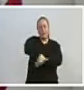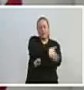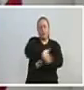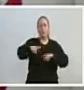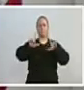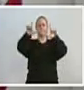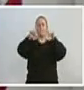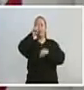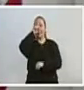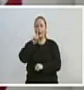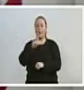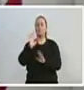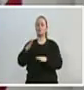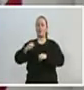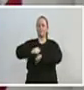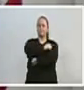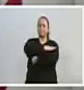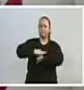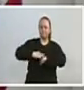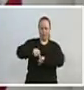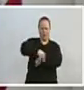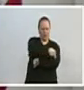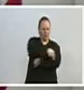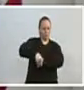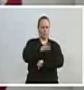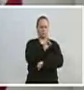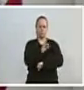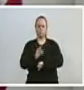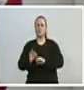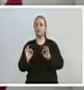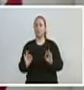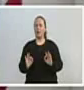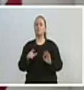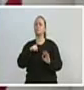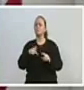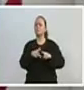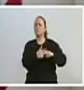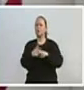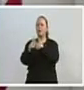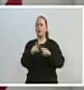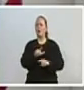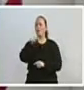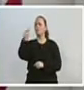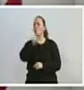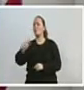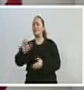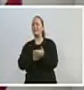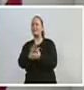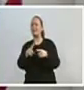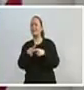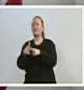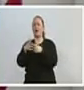asfalto, calçada com lajota, que recebe manutenção, e outras que eles não dão manutenção no município de